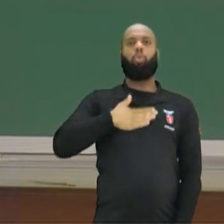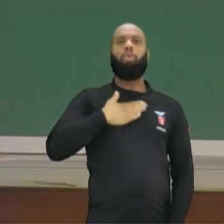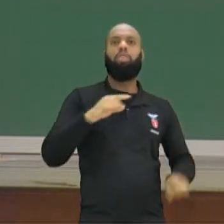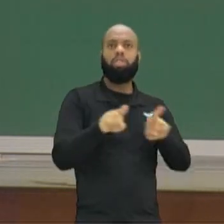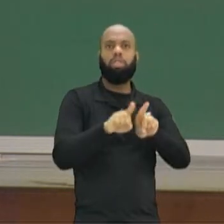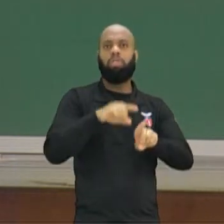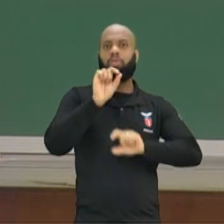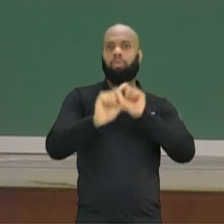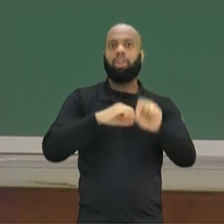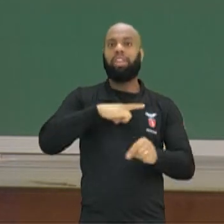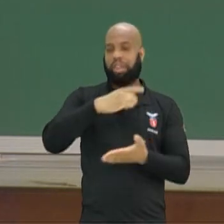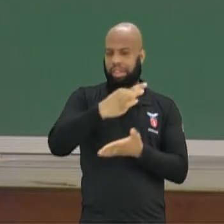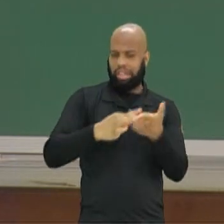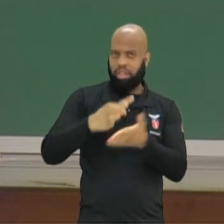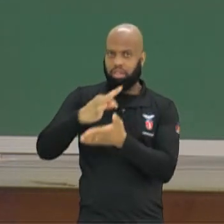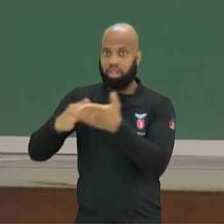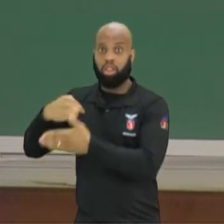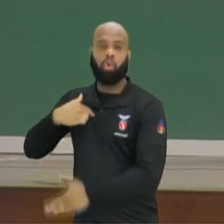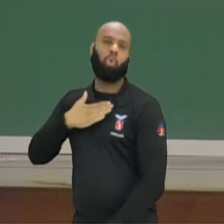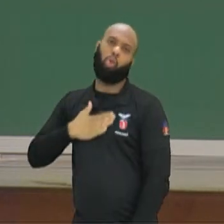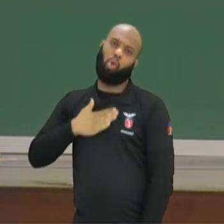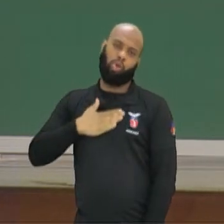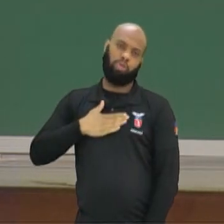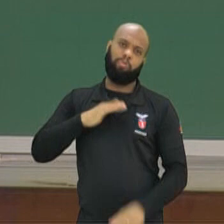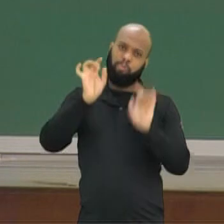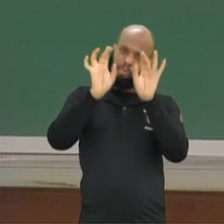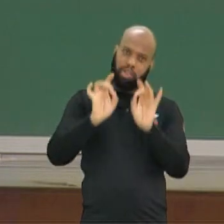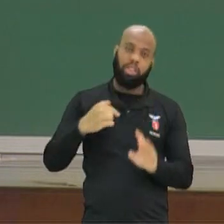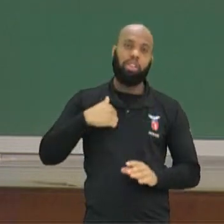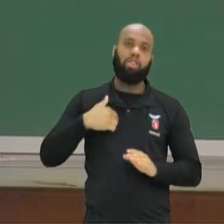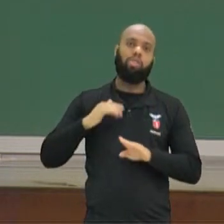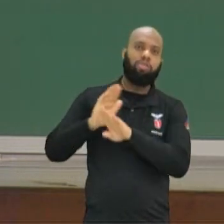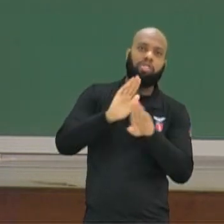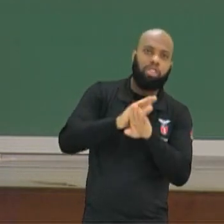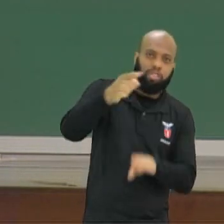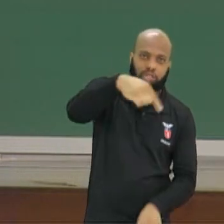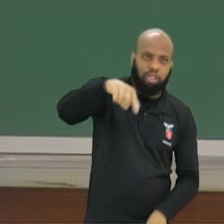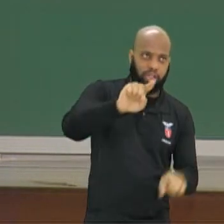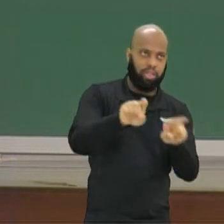de trabalhar com textos. É a minha especialidade. Eu quero ajudar vocês, então.